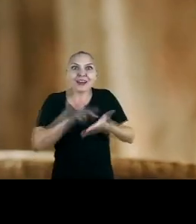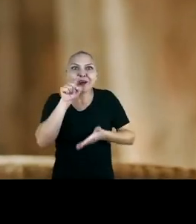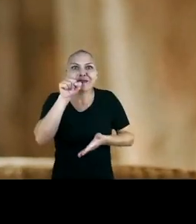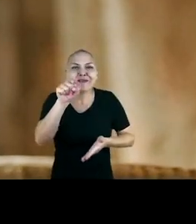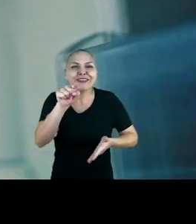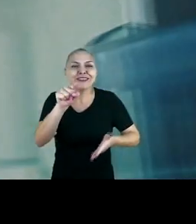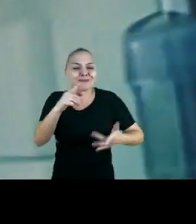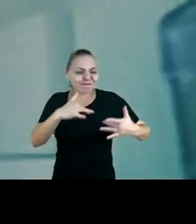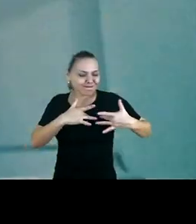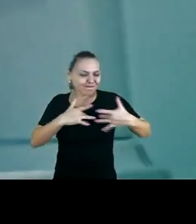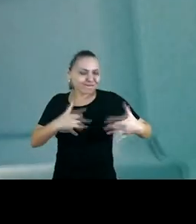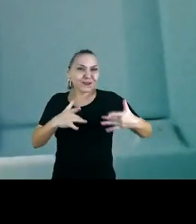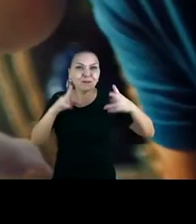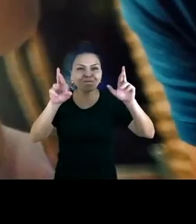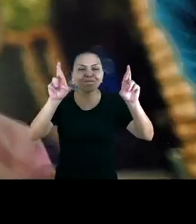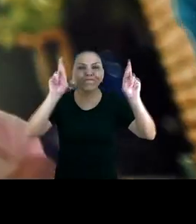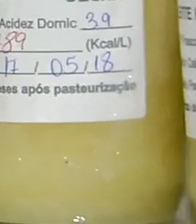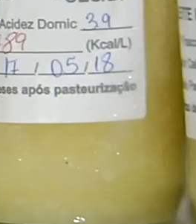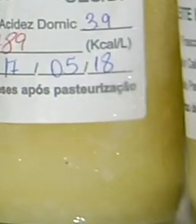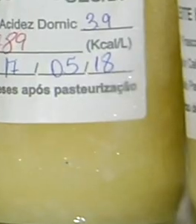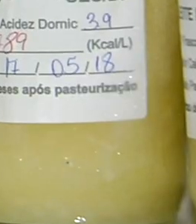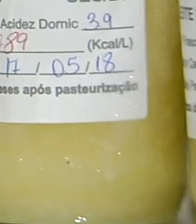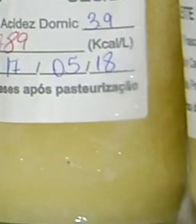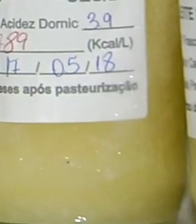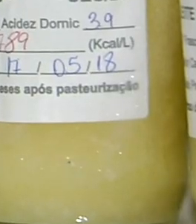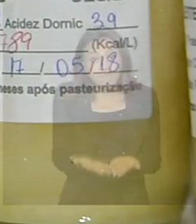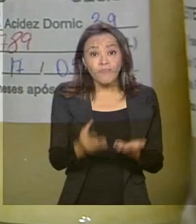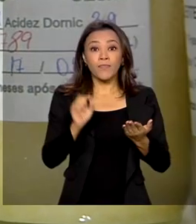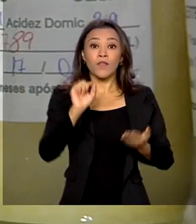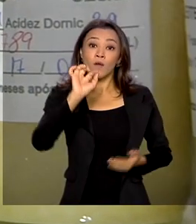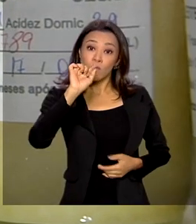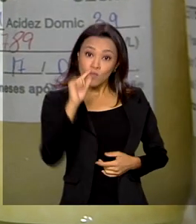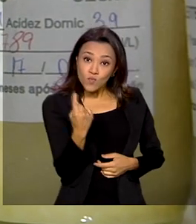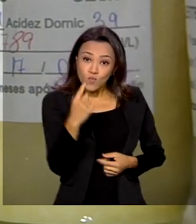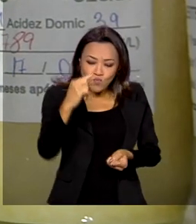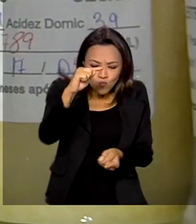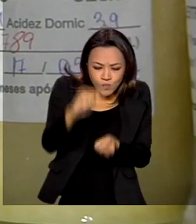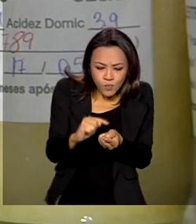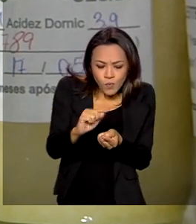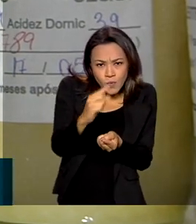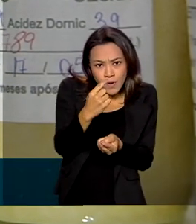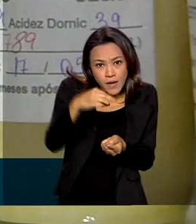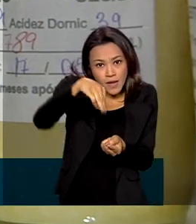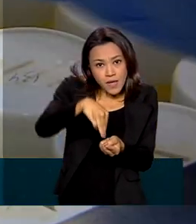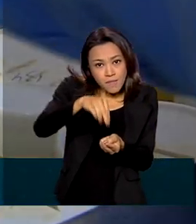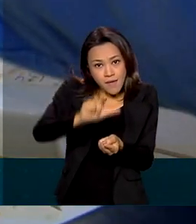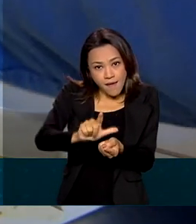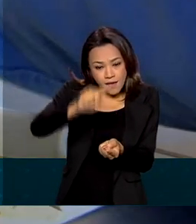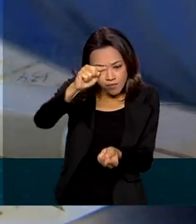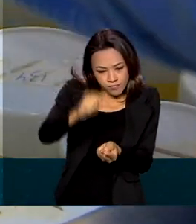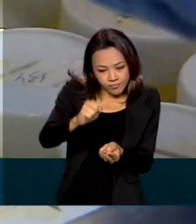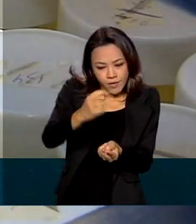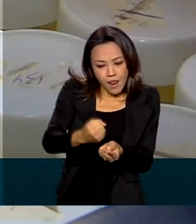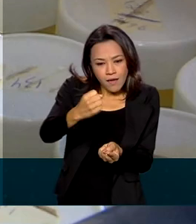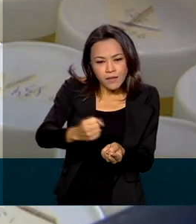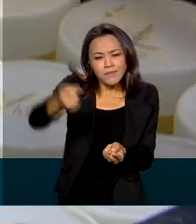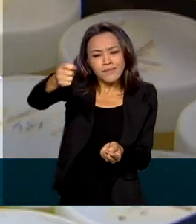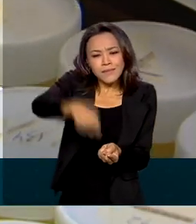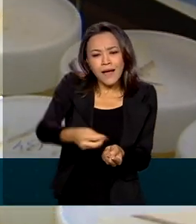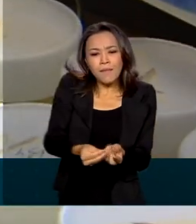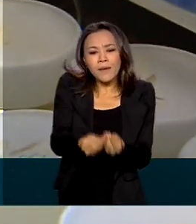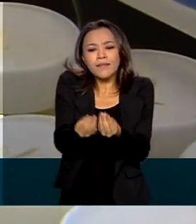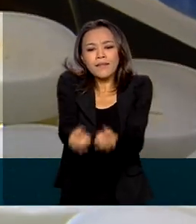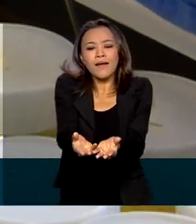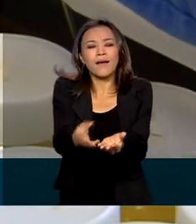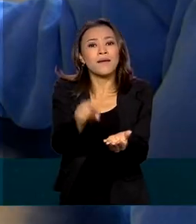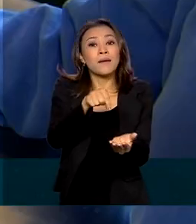que dou esperança. Apenas um ml de leite pode ser o suficiente para alimentar um bebê a